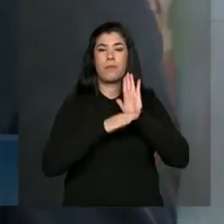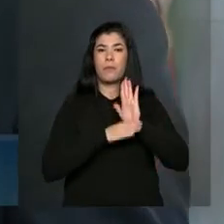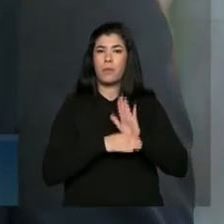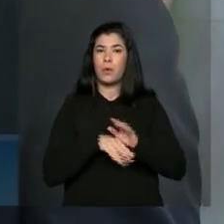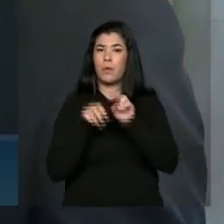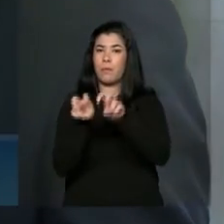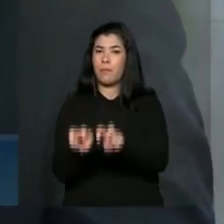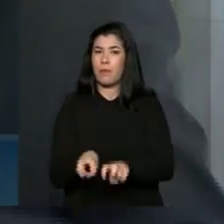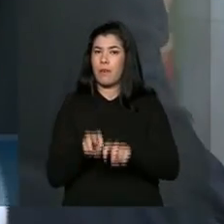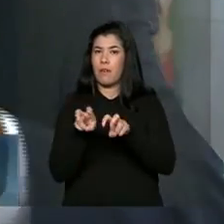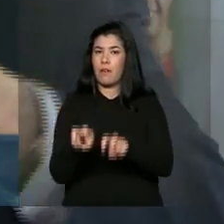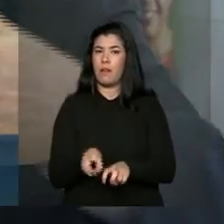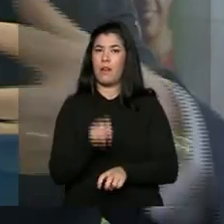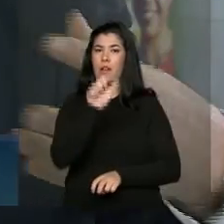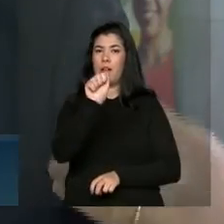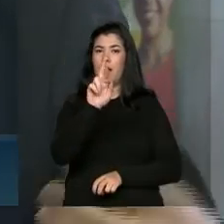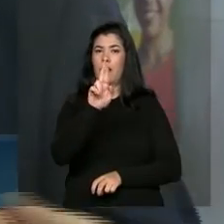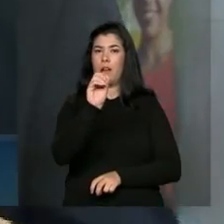agroindústria familiares,